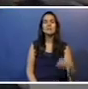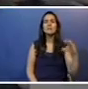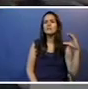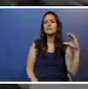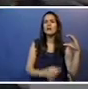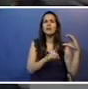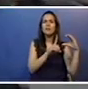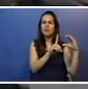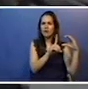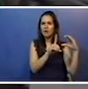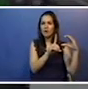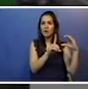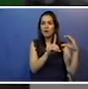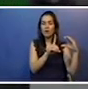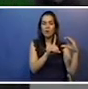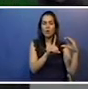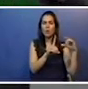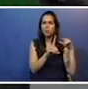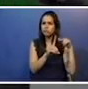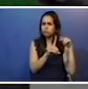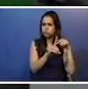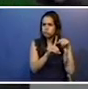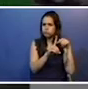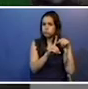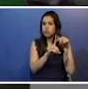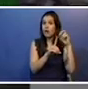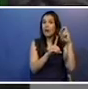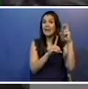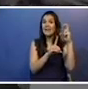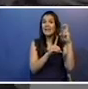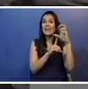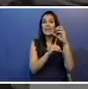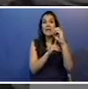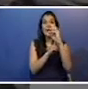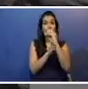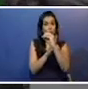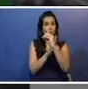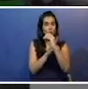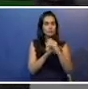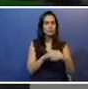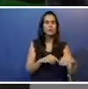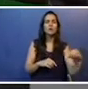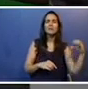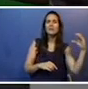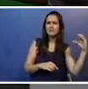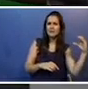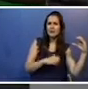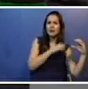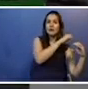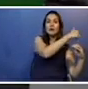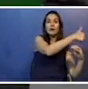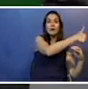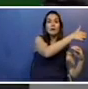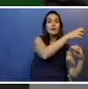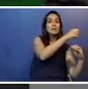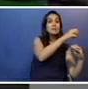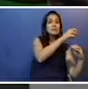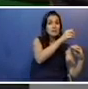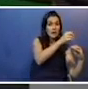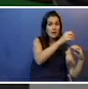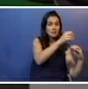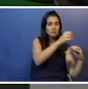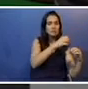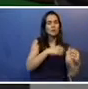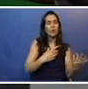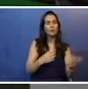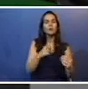CD. O D tem o valor de 500 e o C de 100. 500